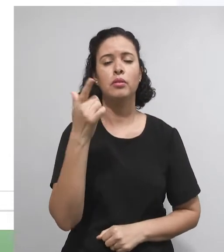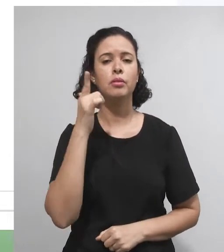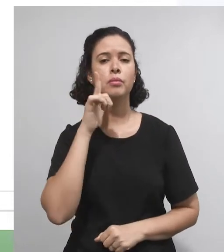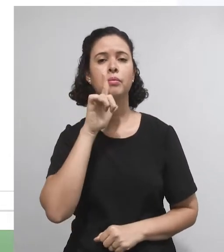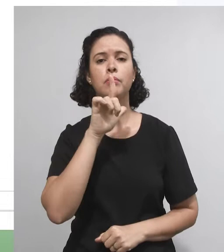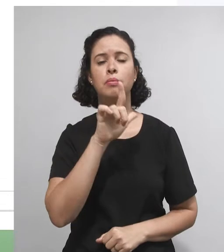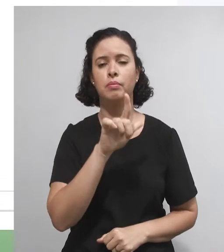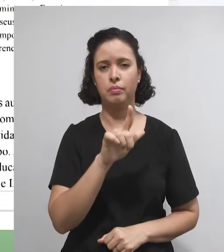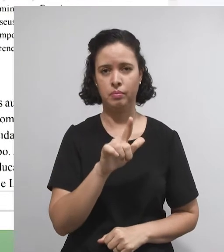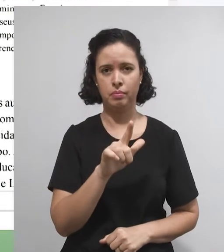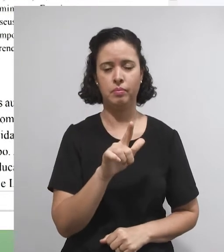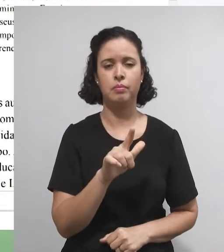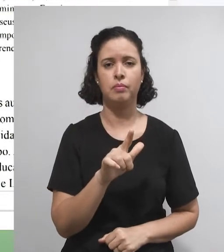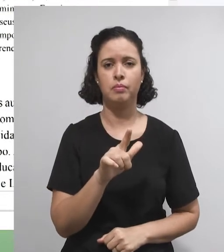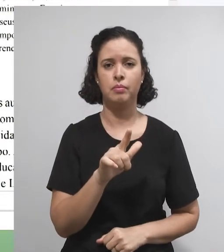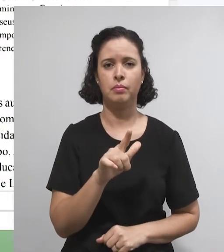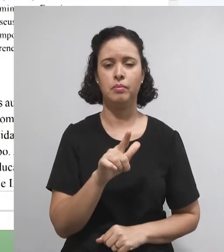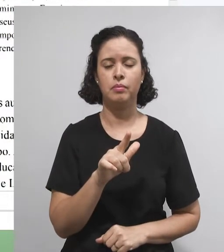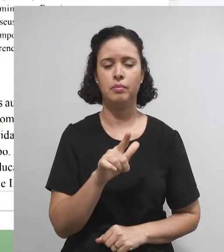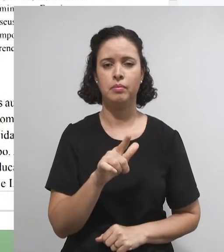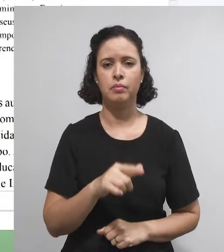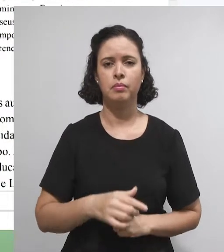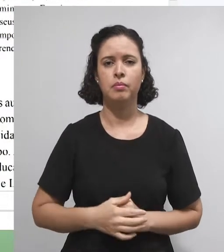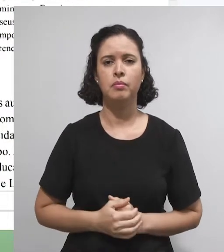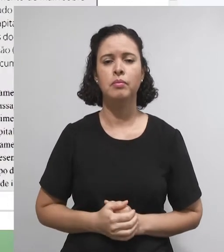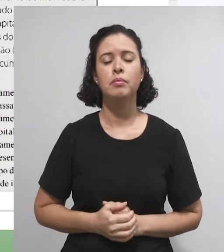você possa